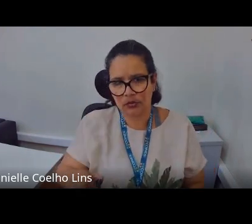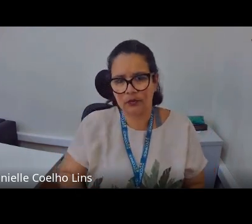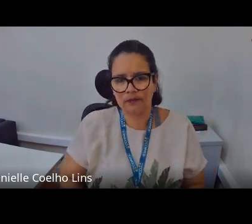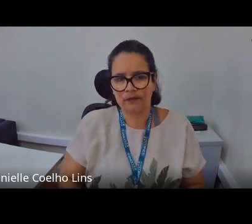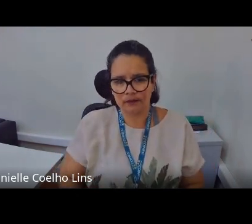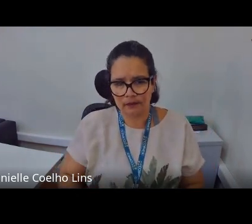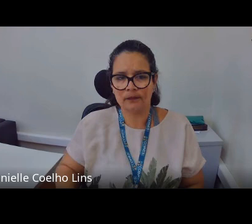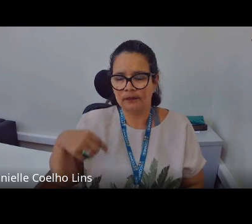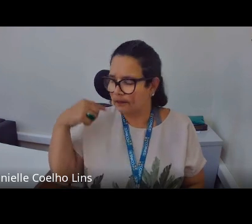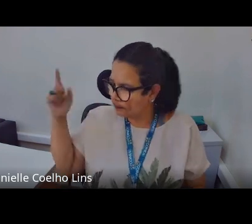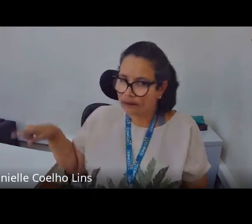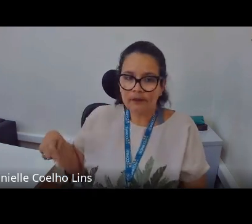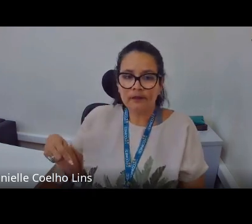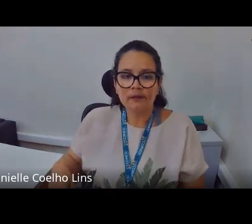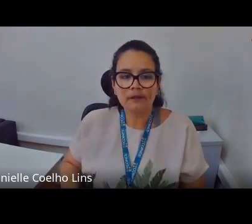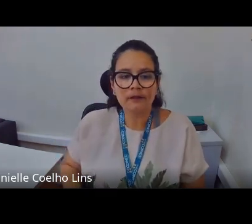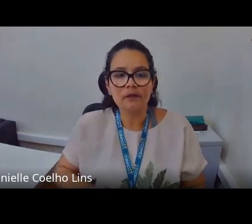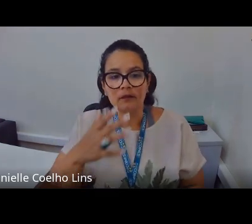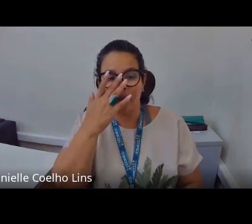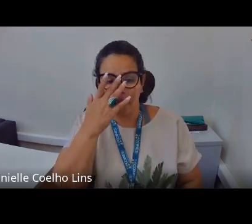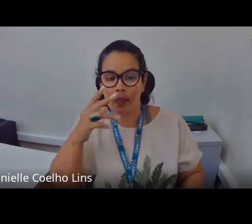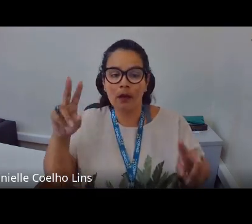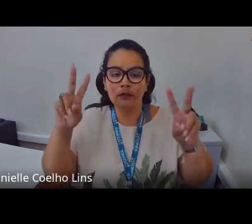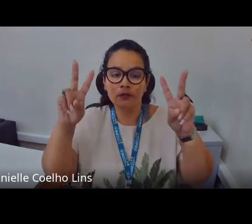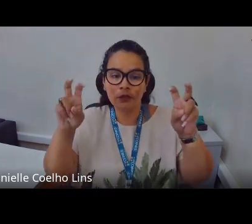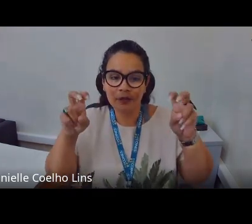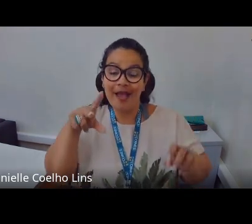aí imediatamente, assim que for possível, a gente vai responder.